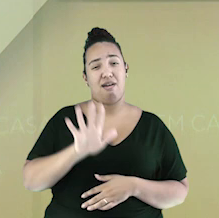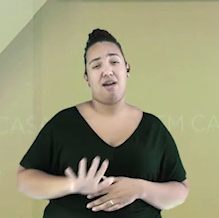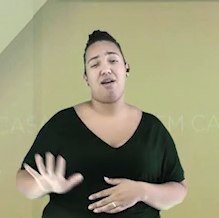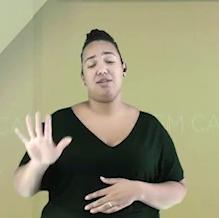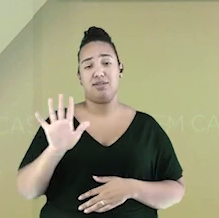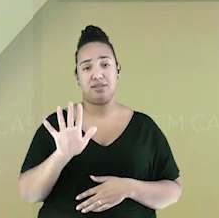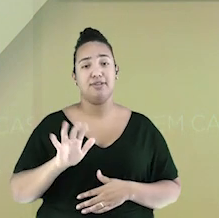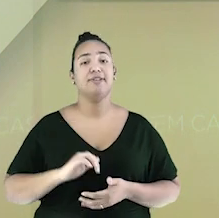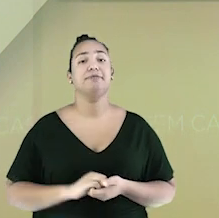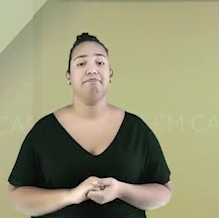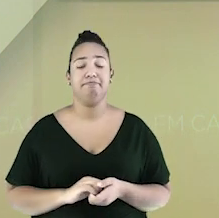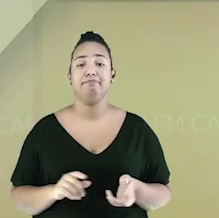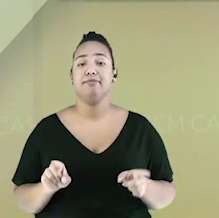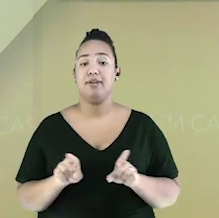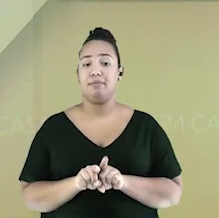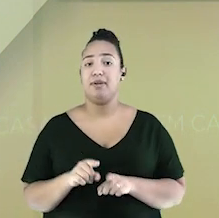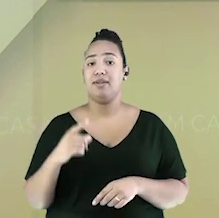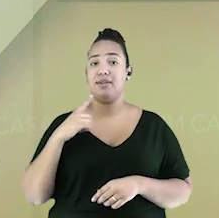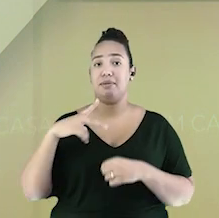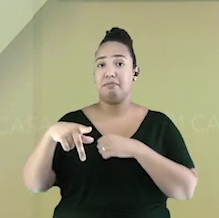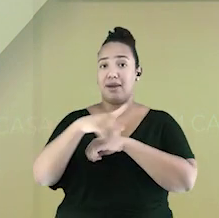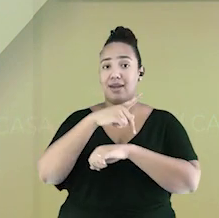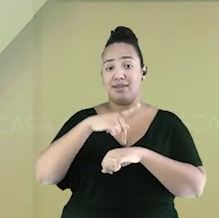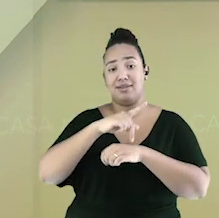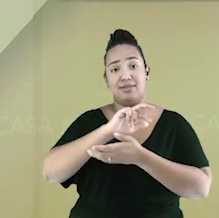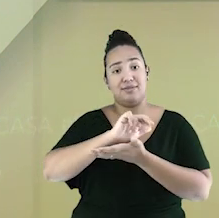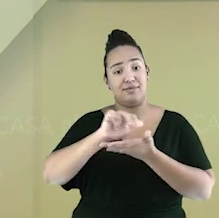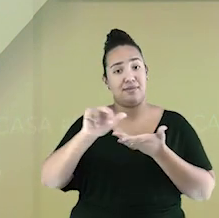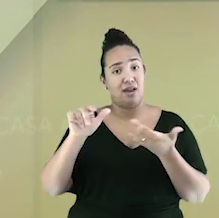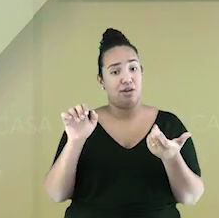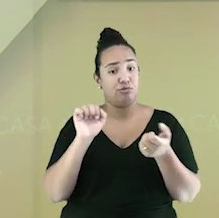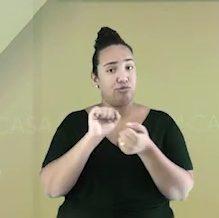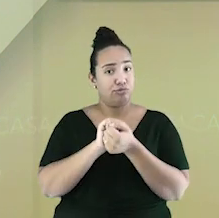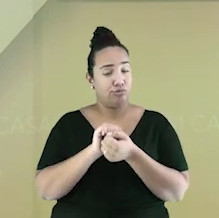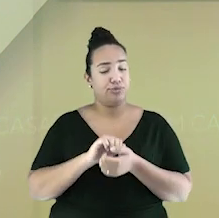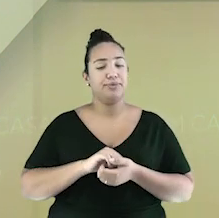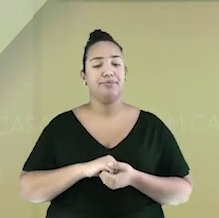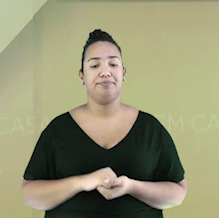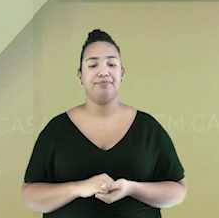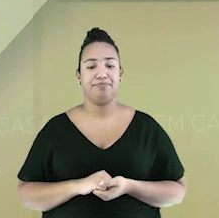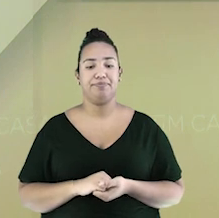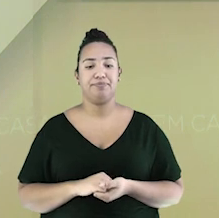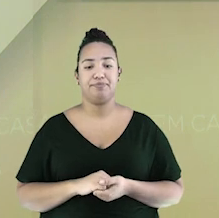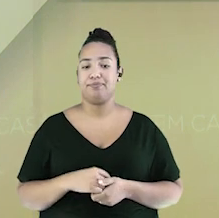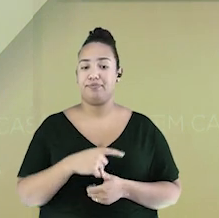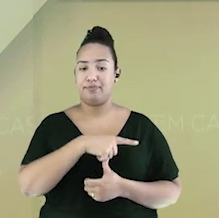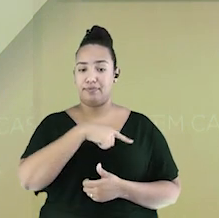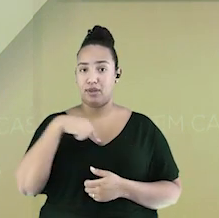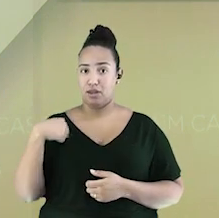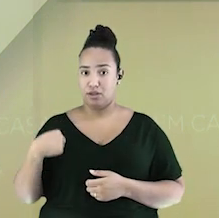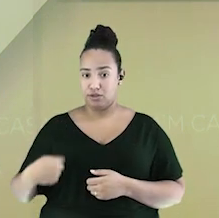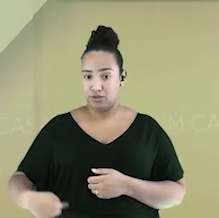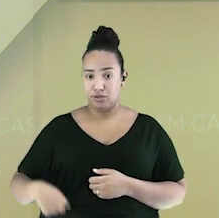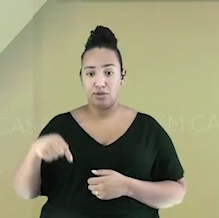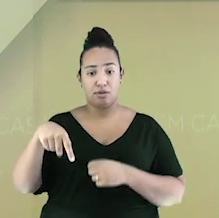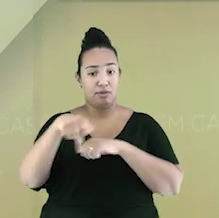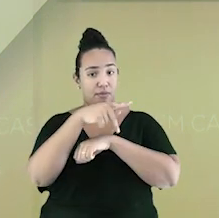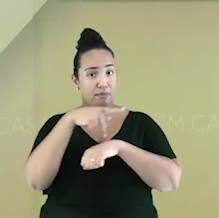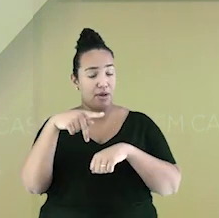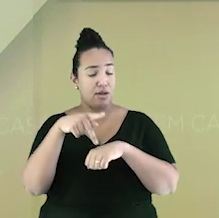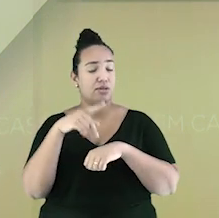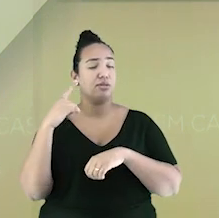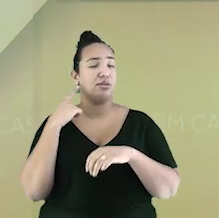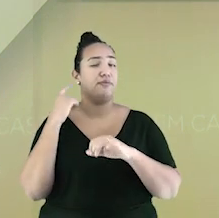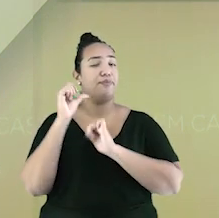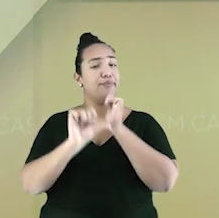todo o continente, até porque pertence a muitos países diferentes. A China, em específico, foi um país